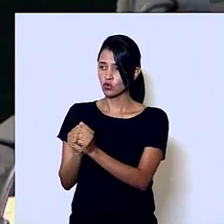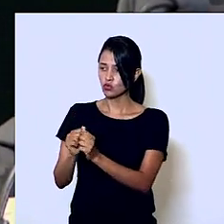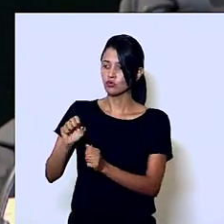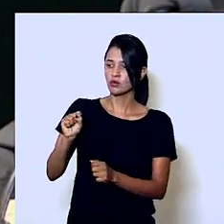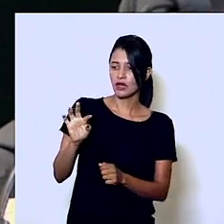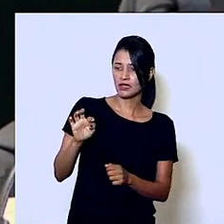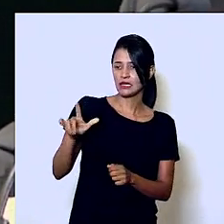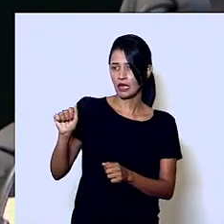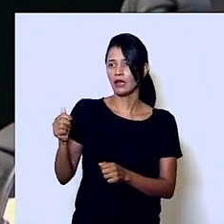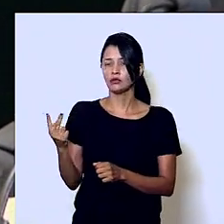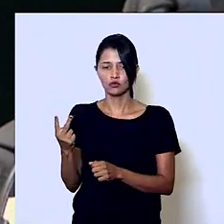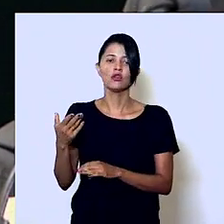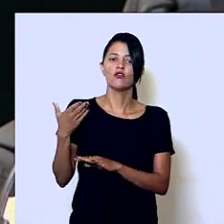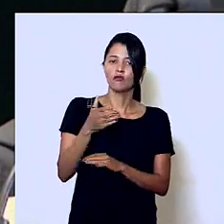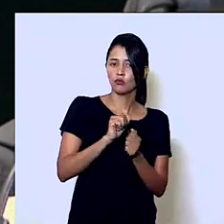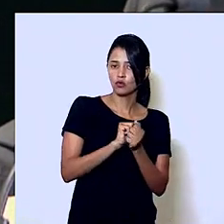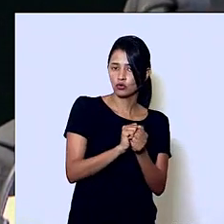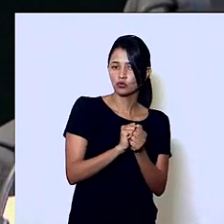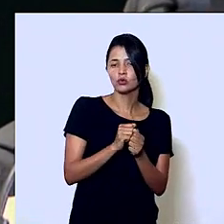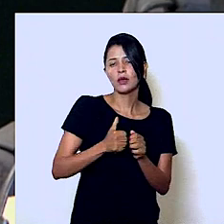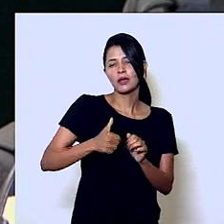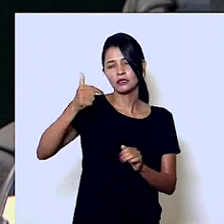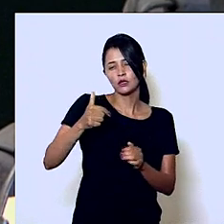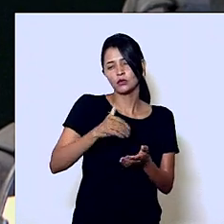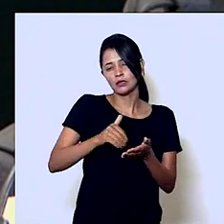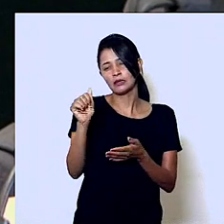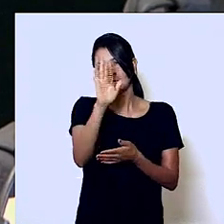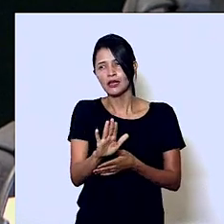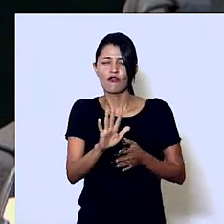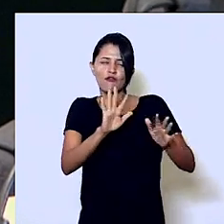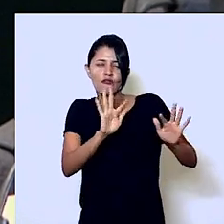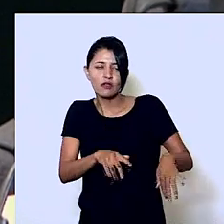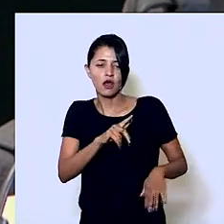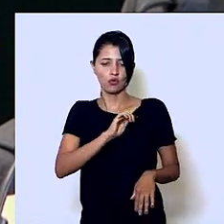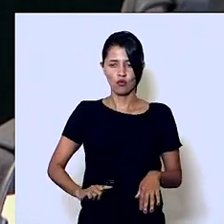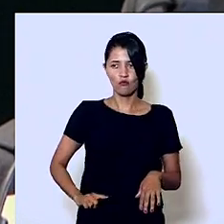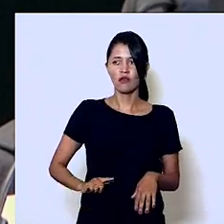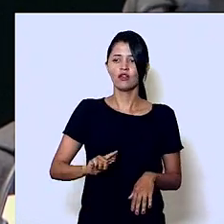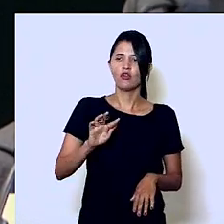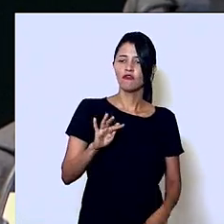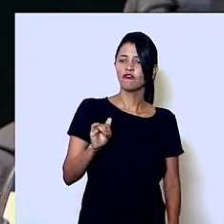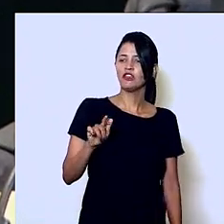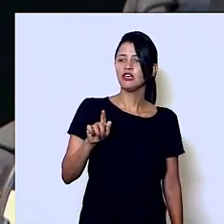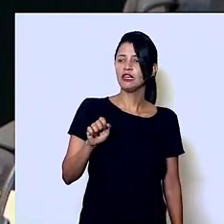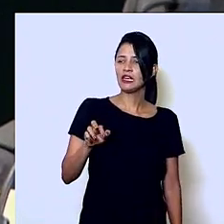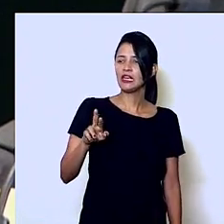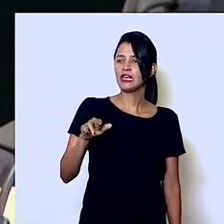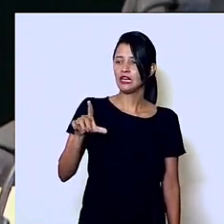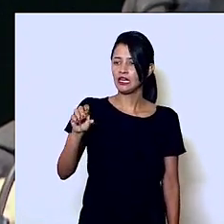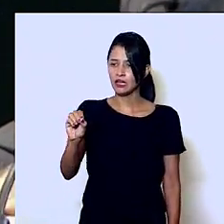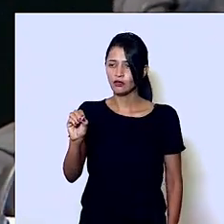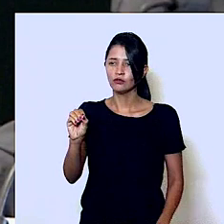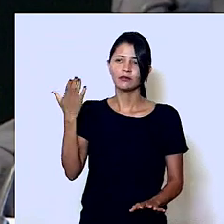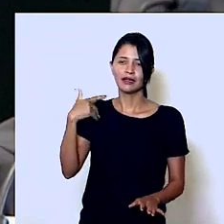subsecretaria, no final do governo Figueiredo, ainda o ministro de Estado era o embaixador Guerreiro, foi feita